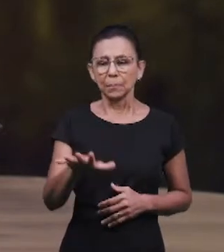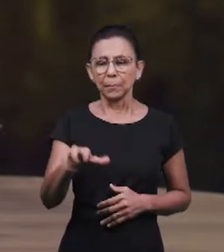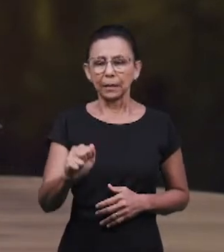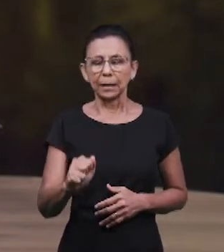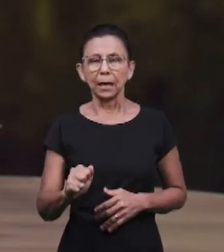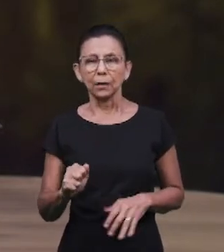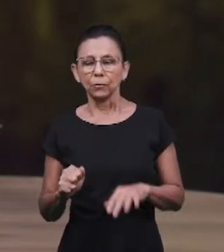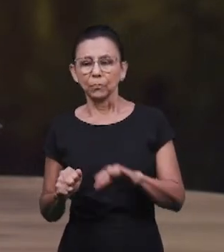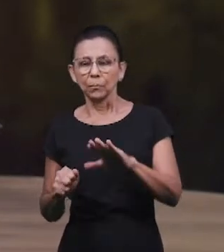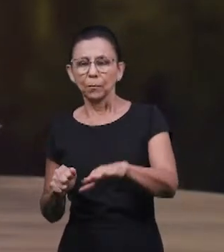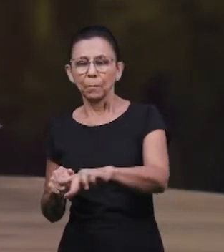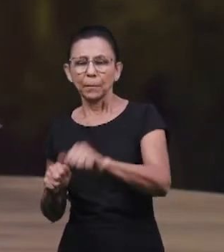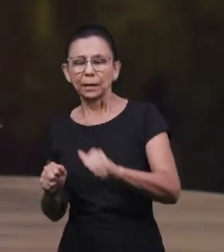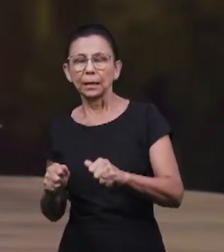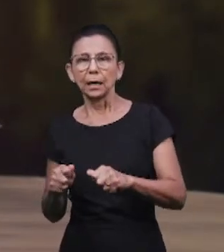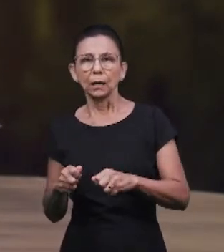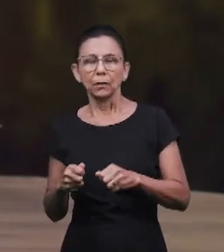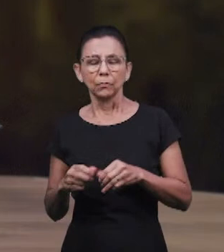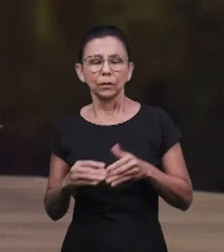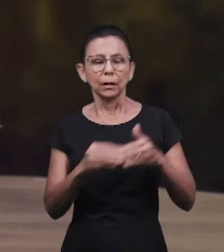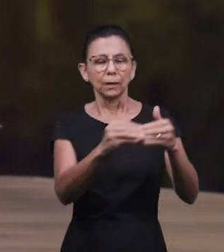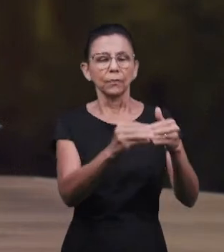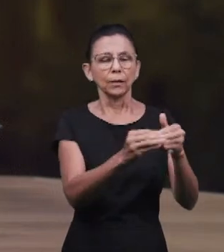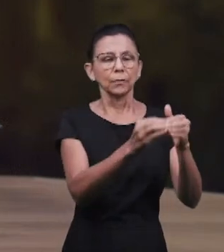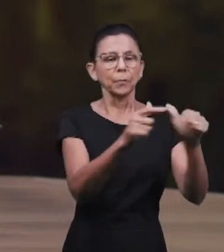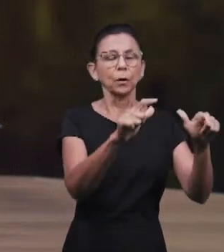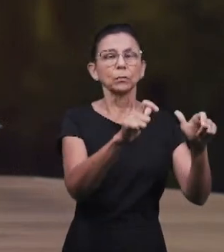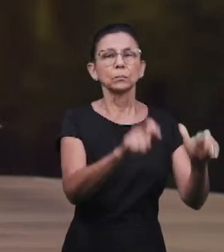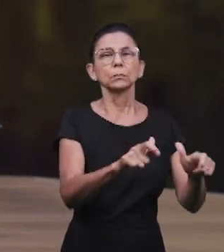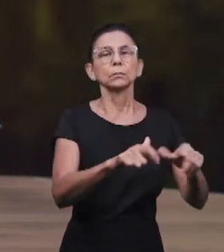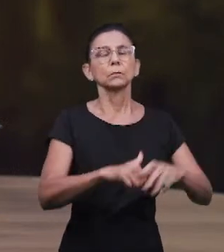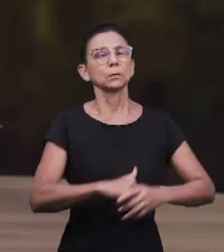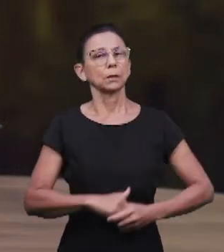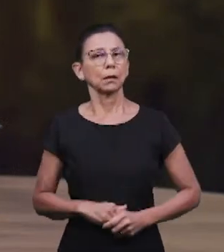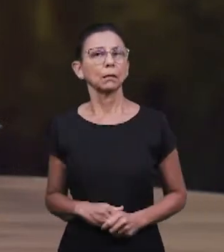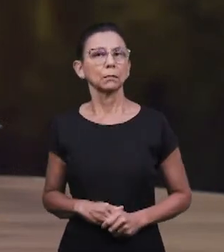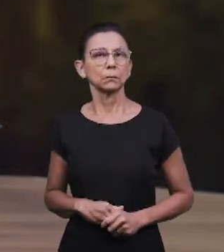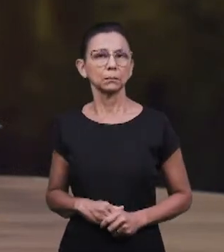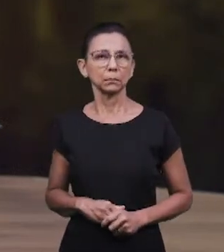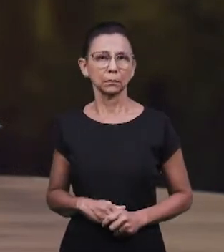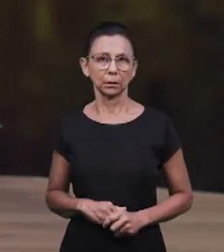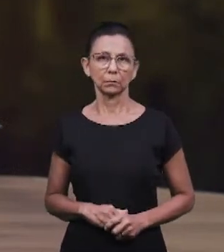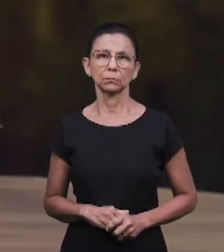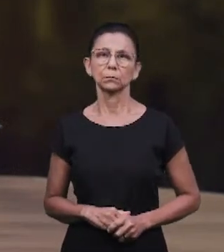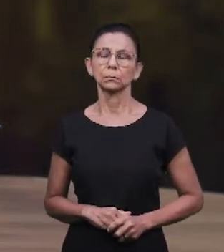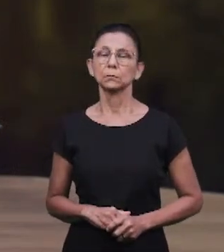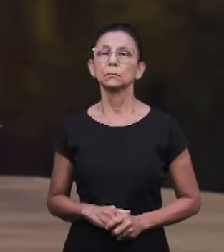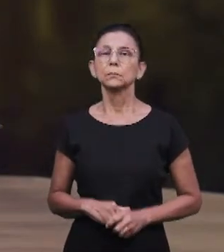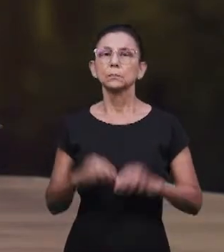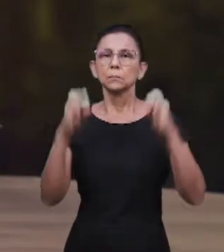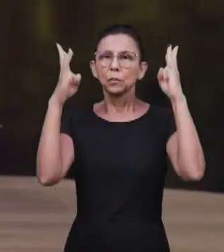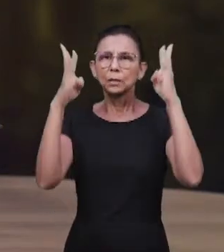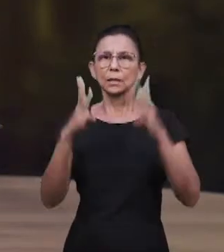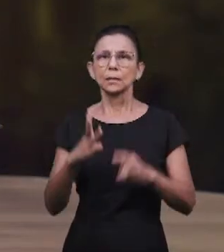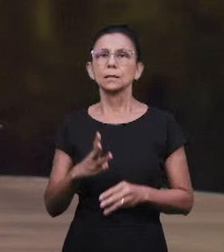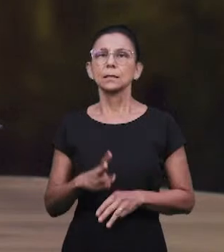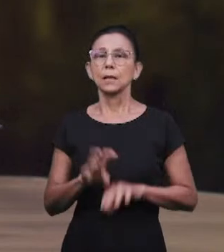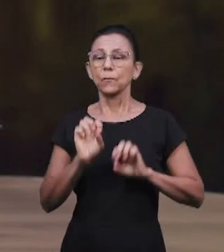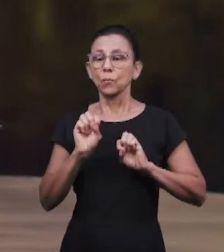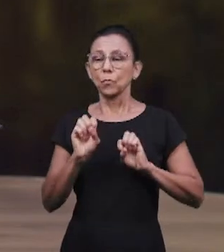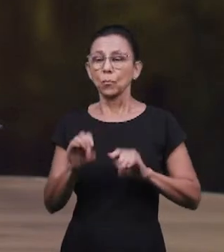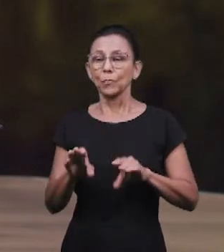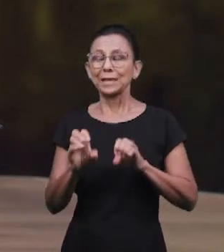na casa de uma pessoa muito ilustre, quando e não era mãe nem pai, mas foi muito